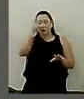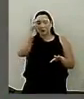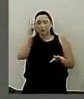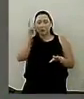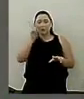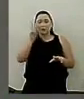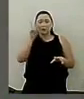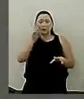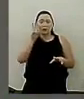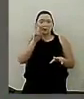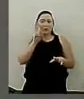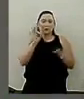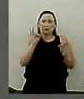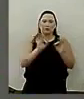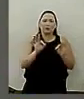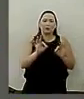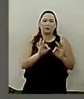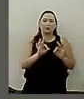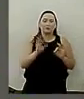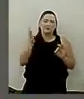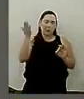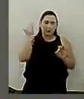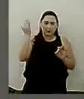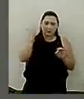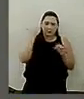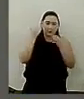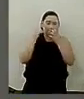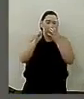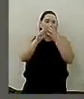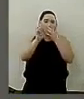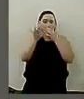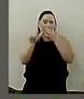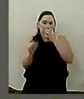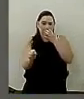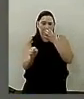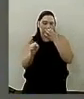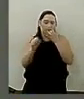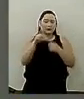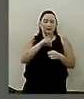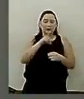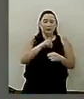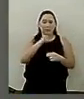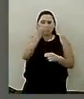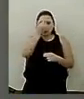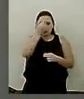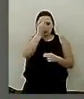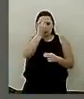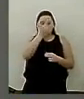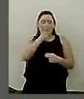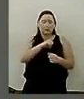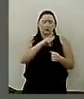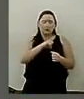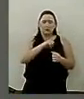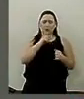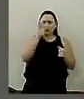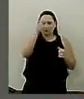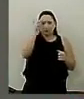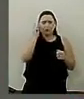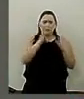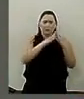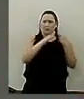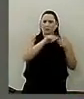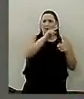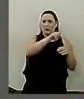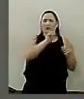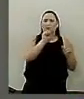lá no meio dos muçulmanos do Oriente Médio, da Ásia, da Índia, tem um monte de cristão morando lá. Que nas